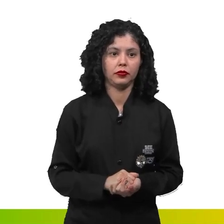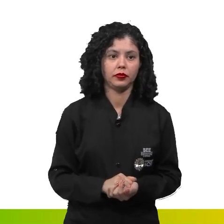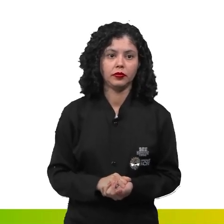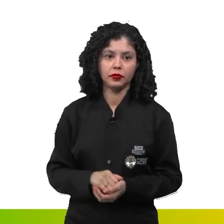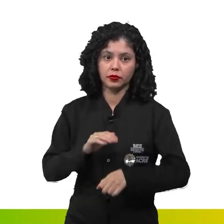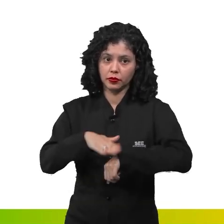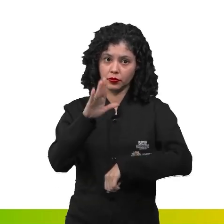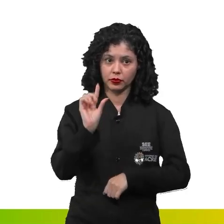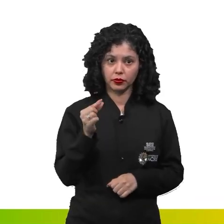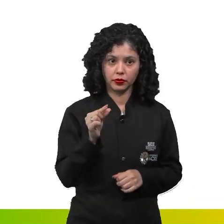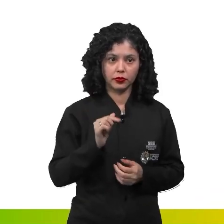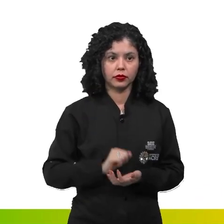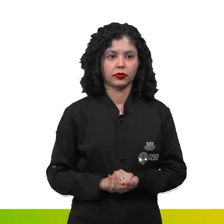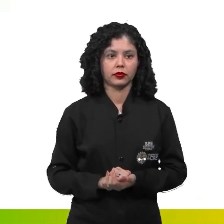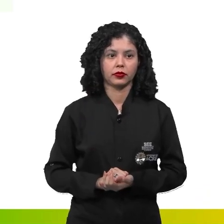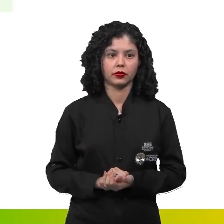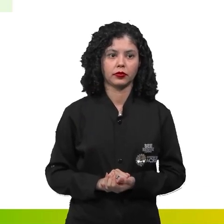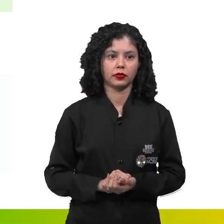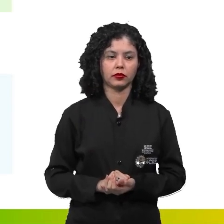entender mais um pouco.